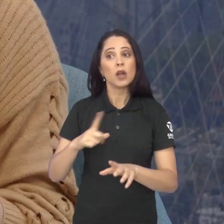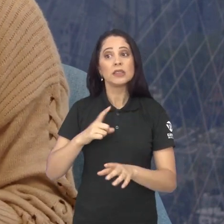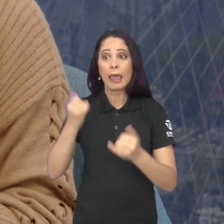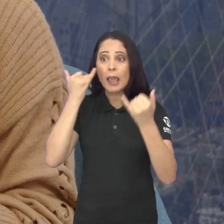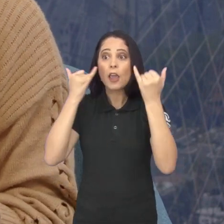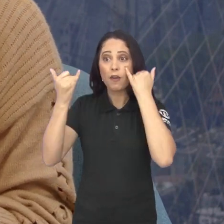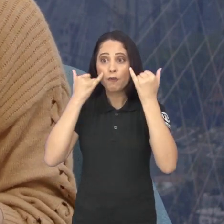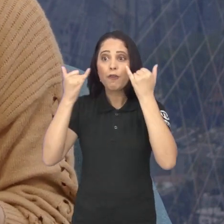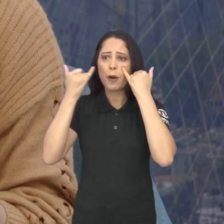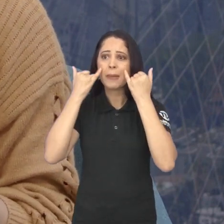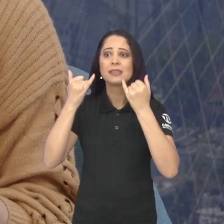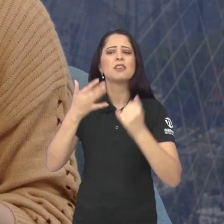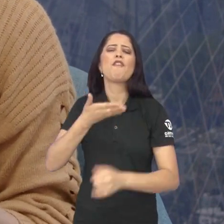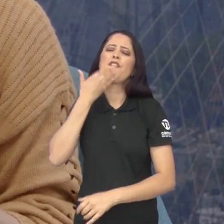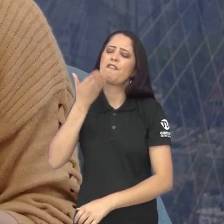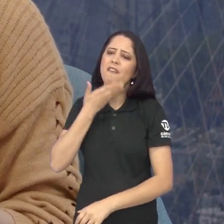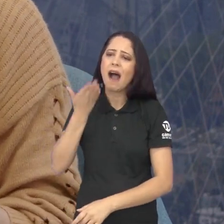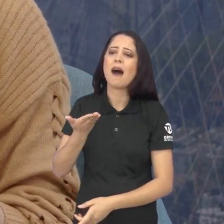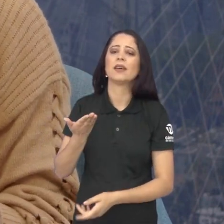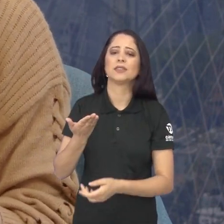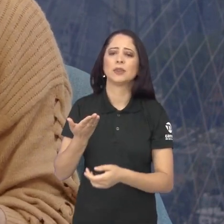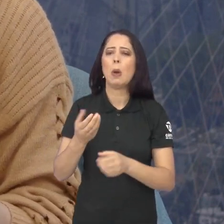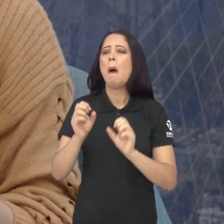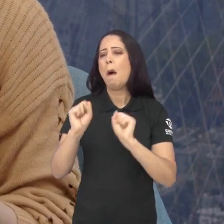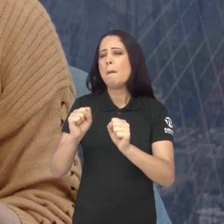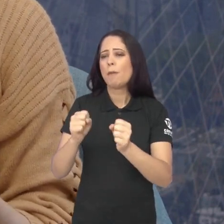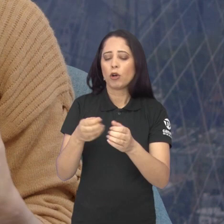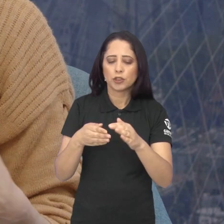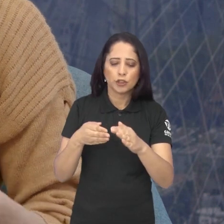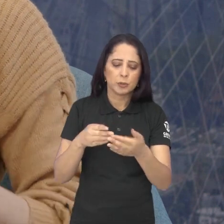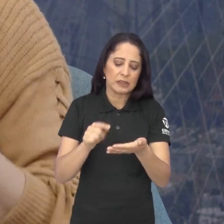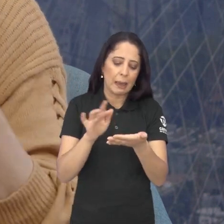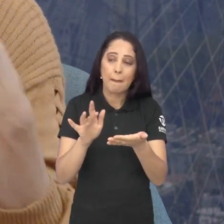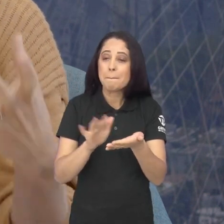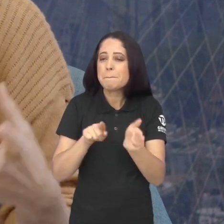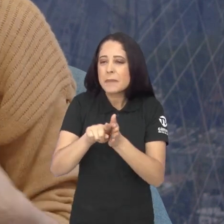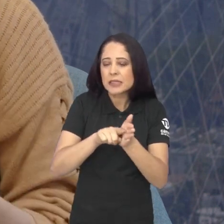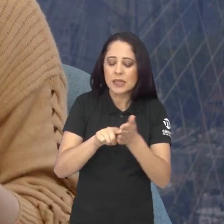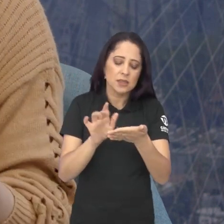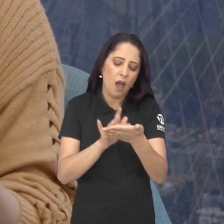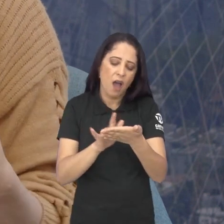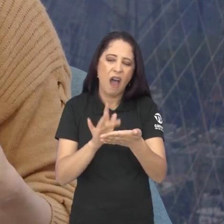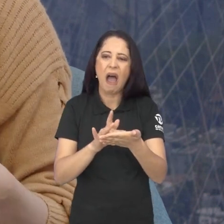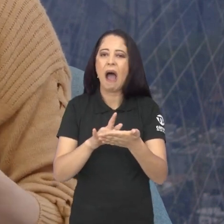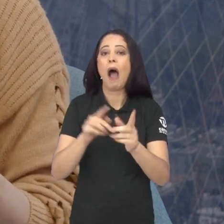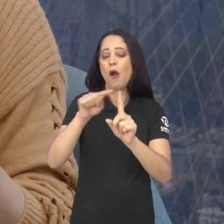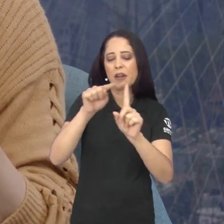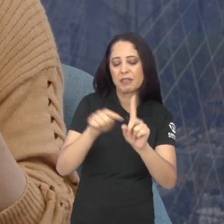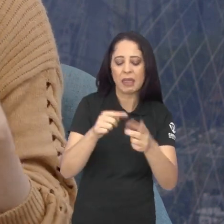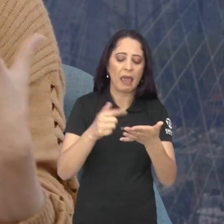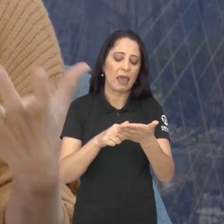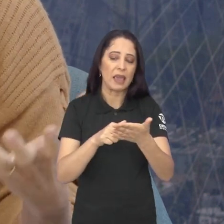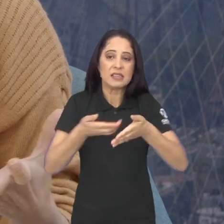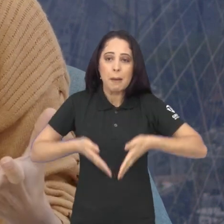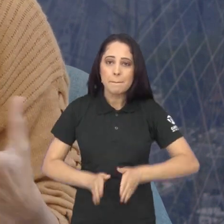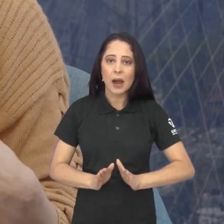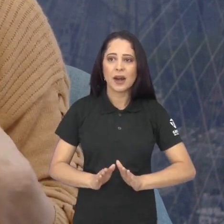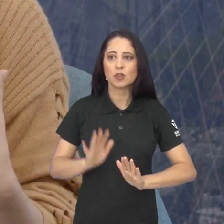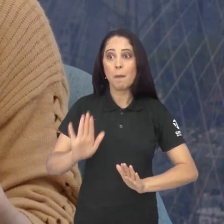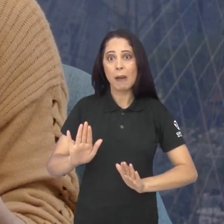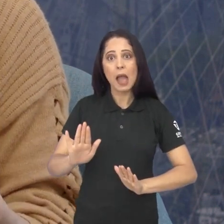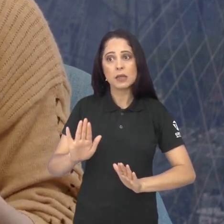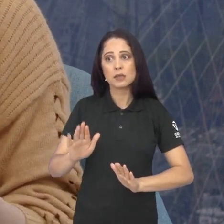tem mais informação do que é se tornar mãe, de todo o processo de gestação, de parto, mas mesmo assim, ainda vem uma enxurrada